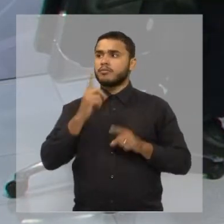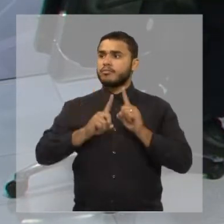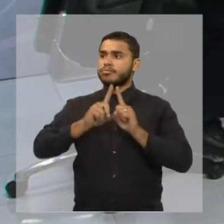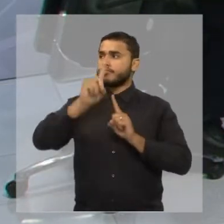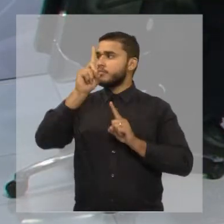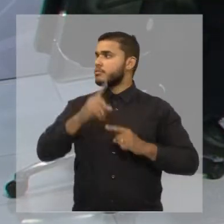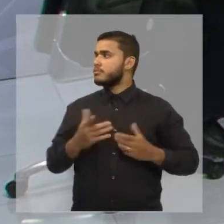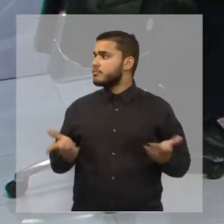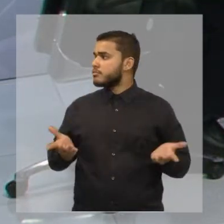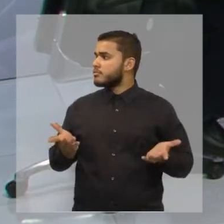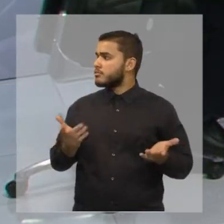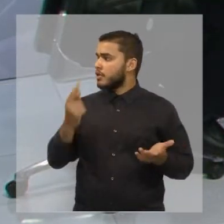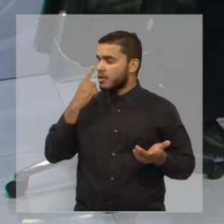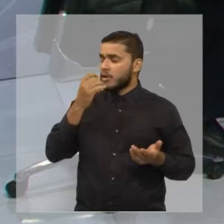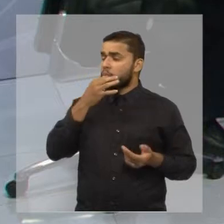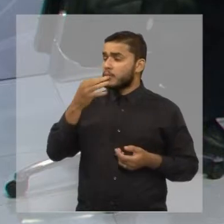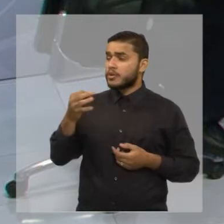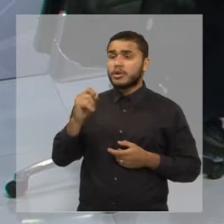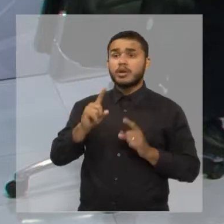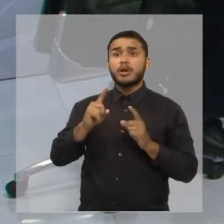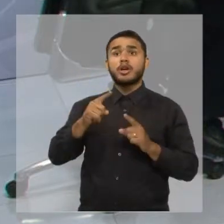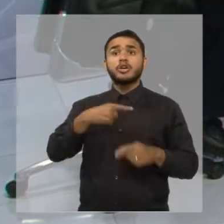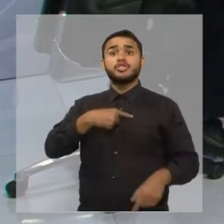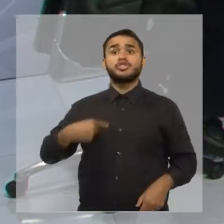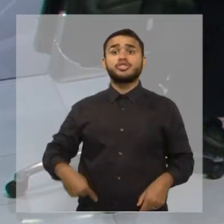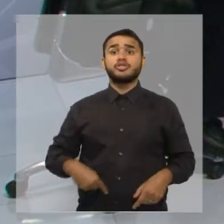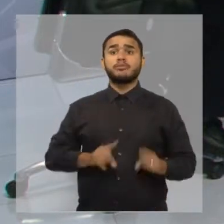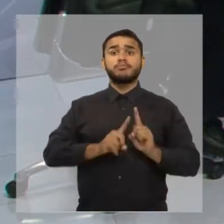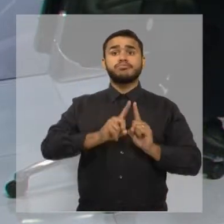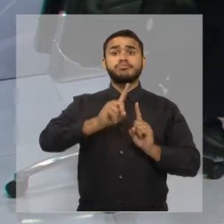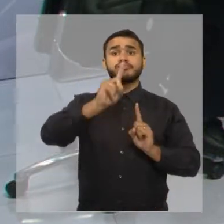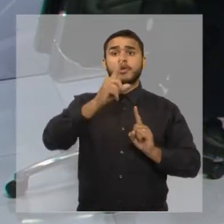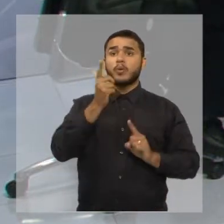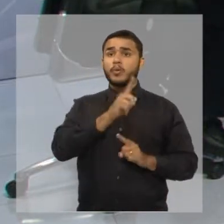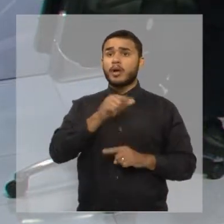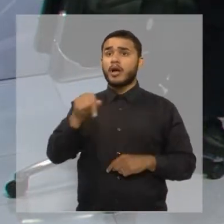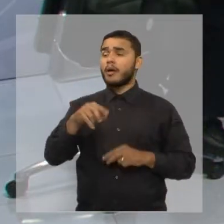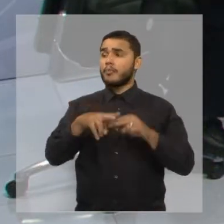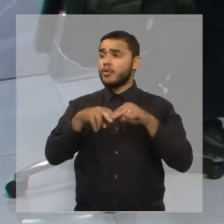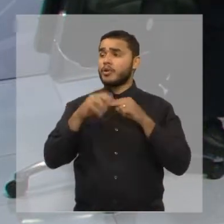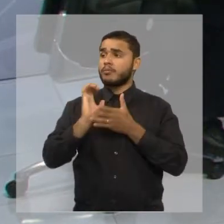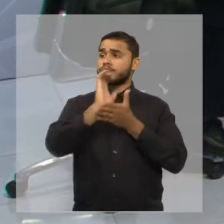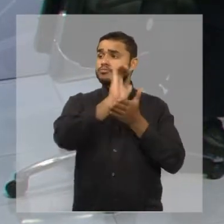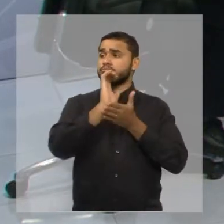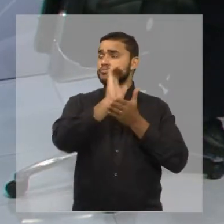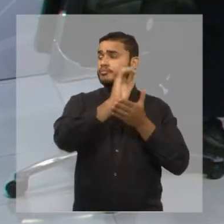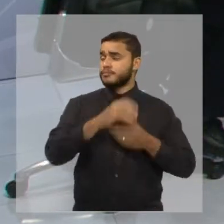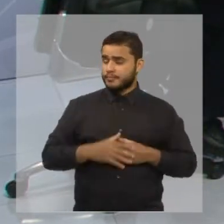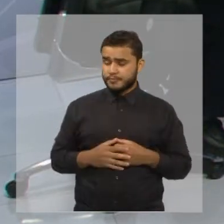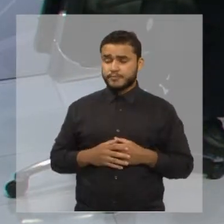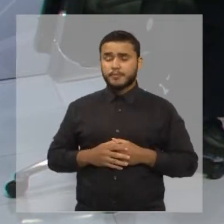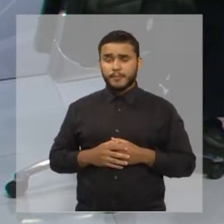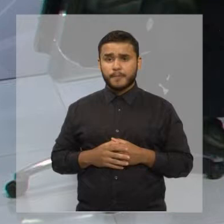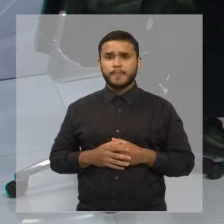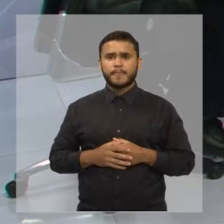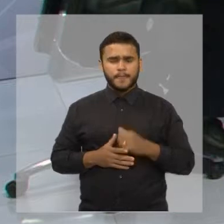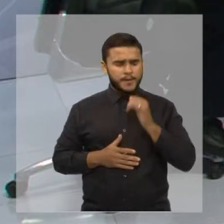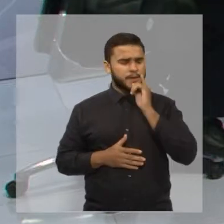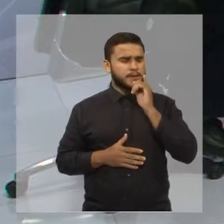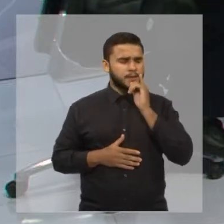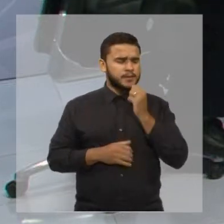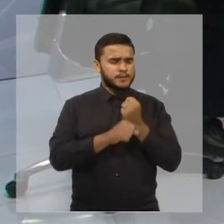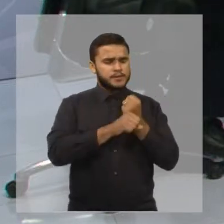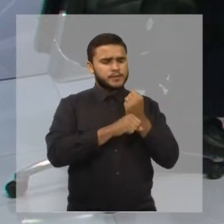da China. E o que nós temos Ronaldo, agora... eu encarno assim, olha, eu acho, doutor Clésio, nós tivemos 16 anos de governo da esquerda que